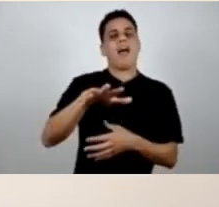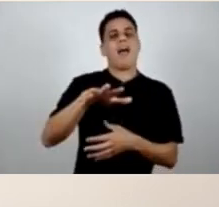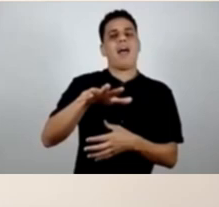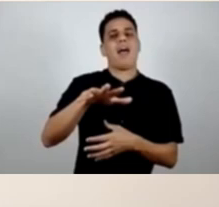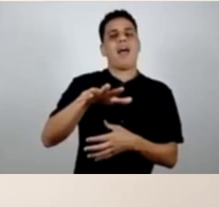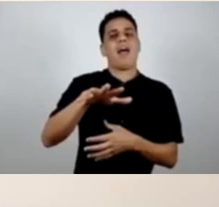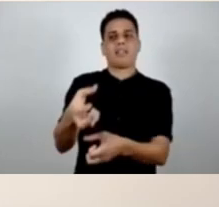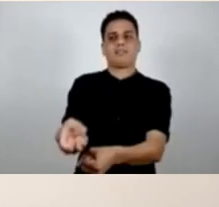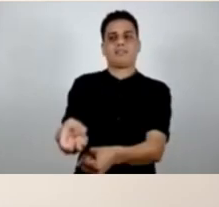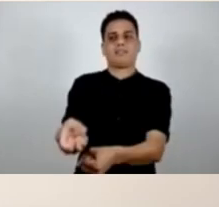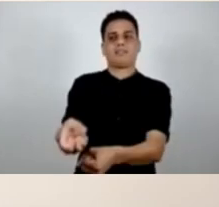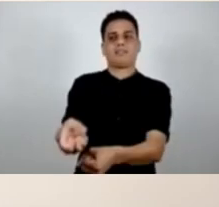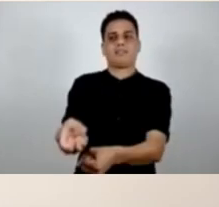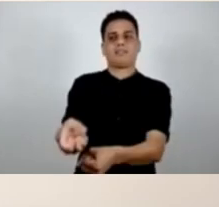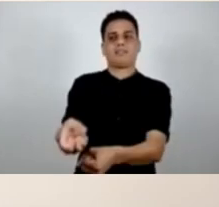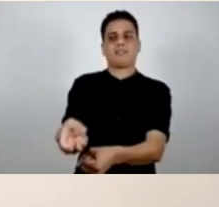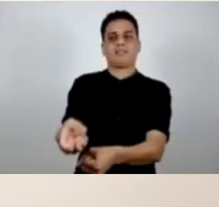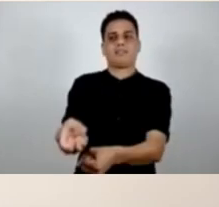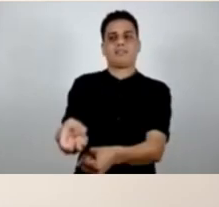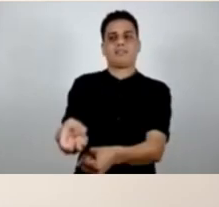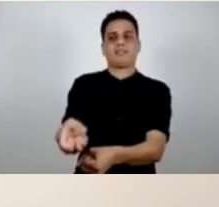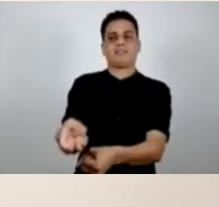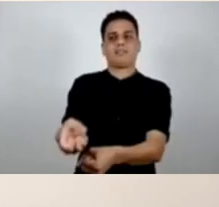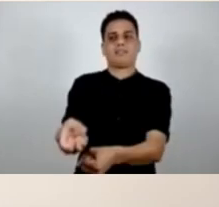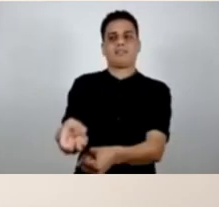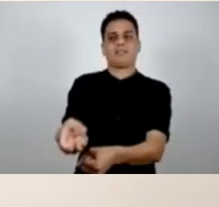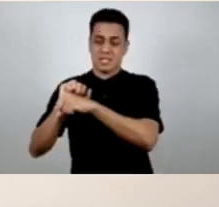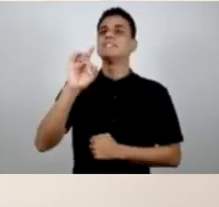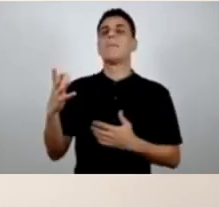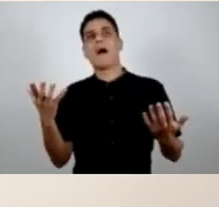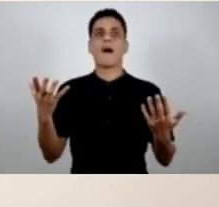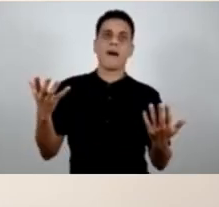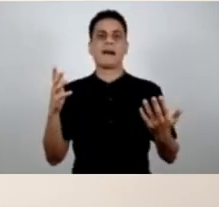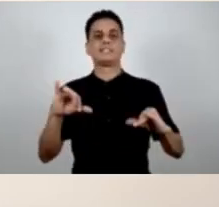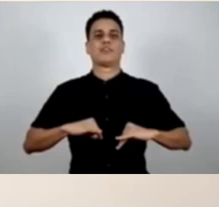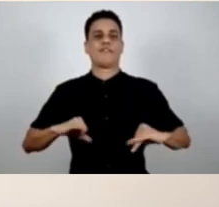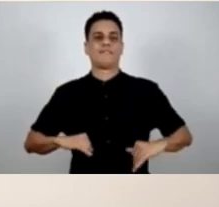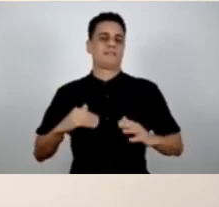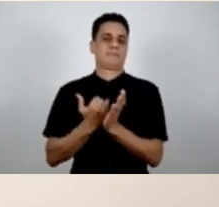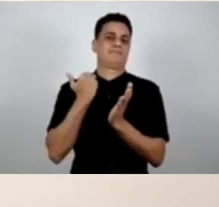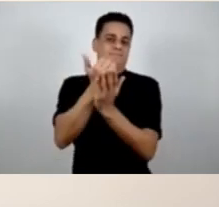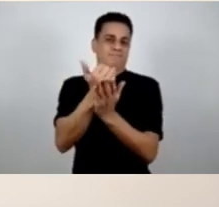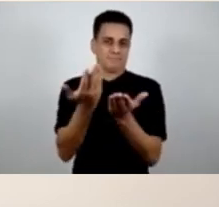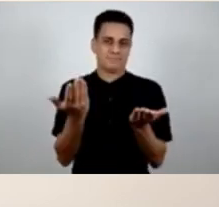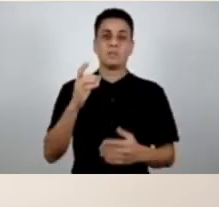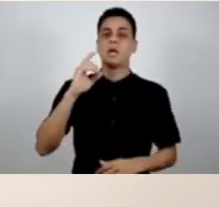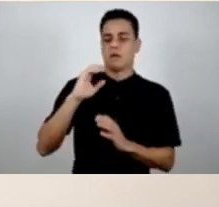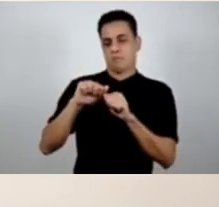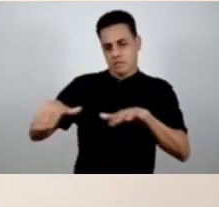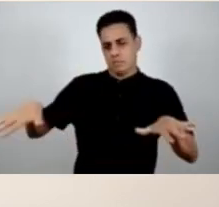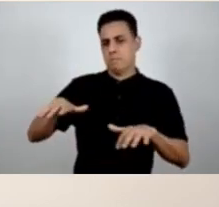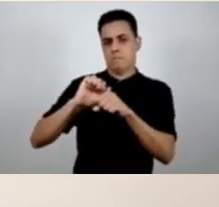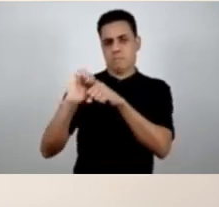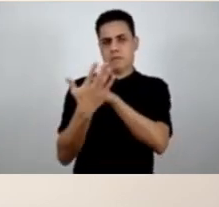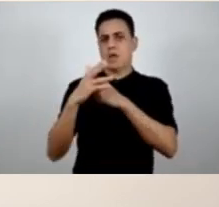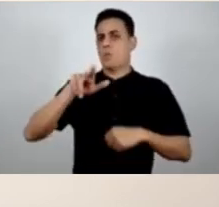A pandemia ela só vem para jogar uma pá de cal em cima disso, né? Assim, a pandemia não é